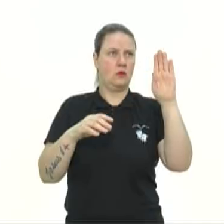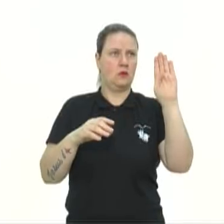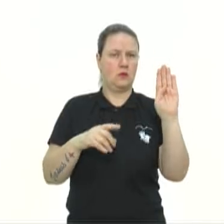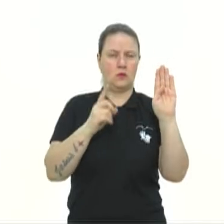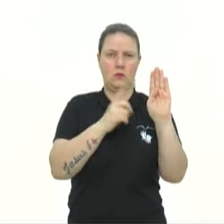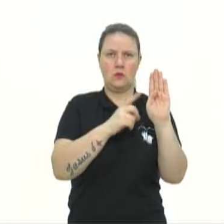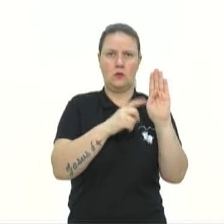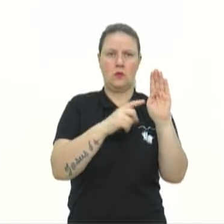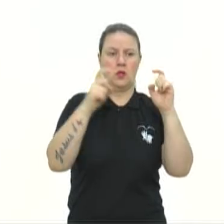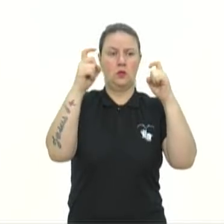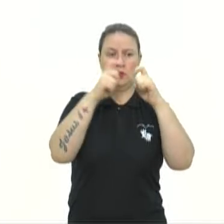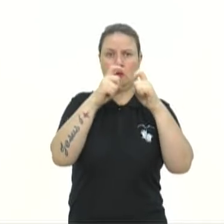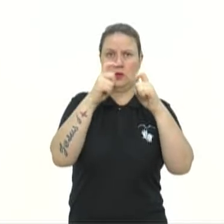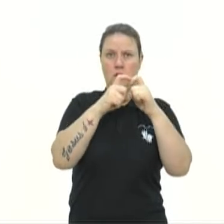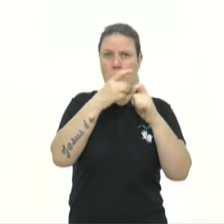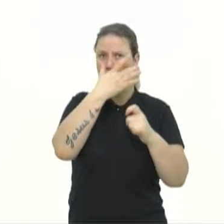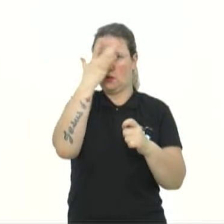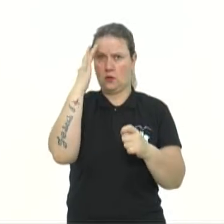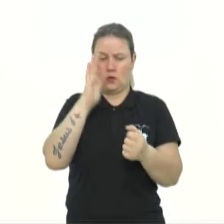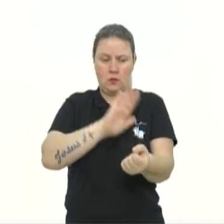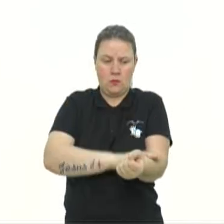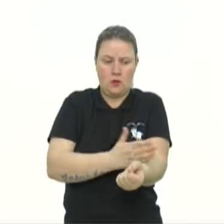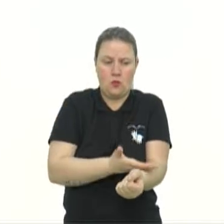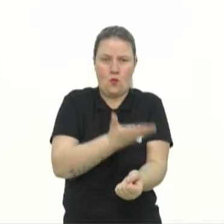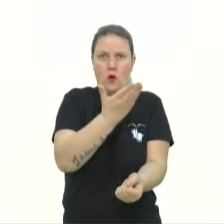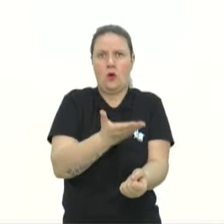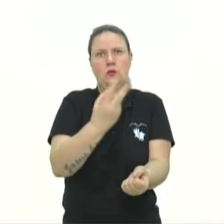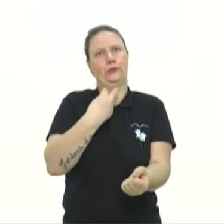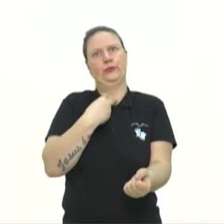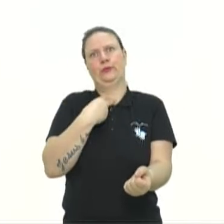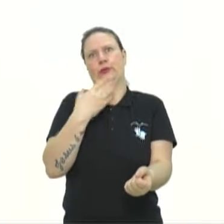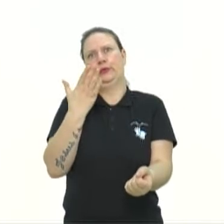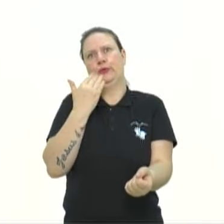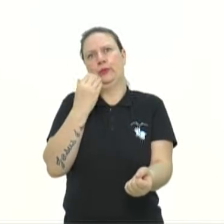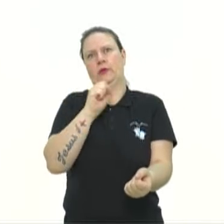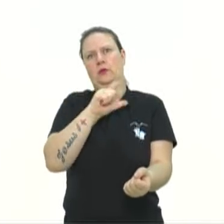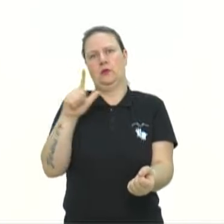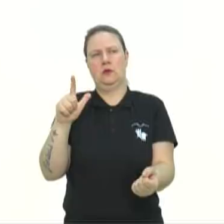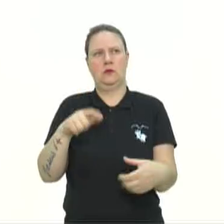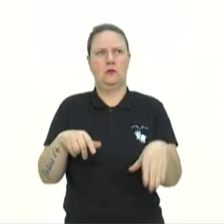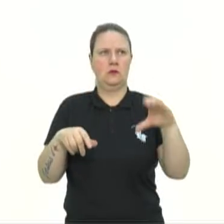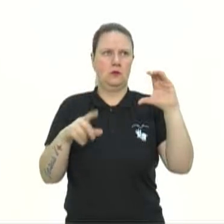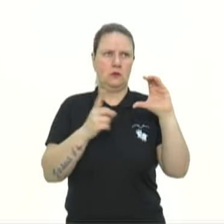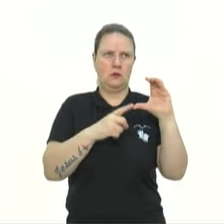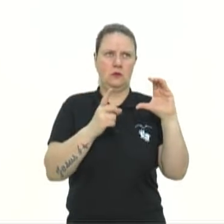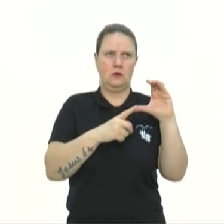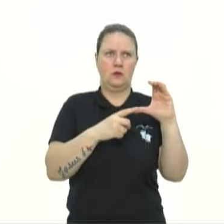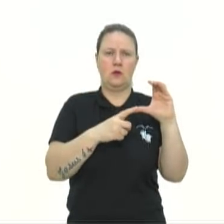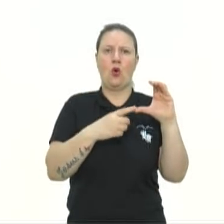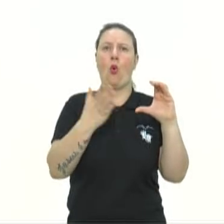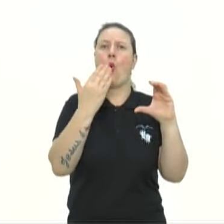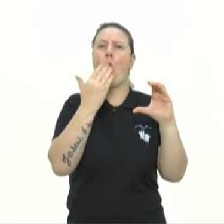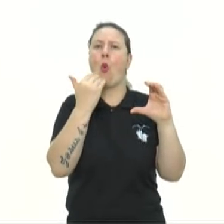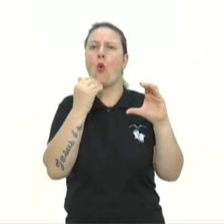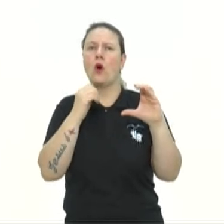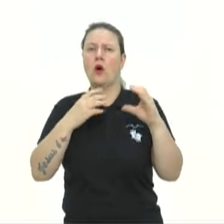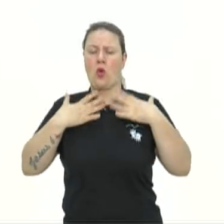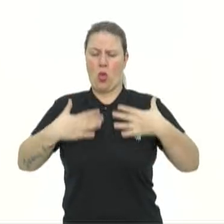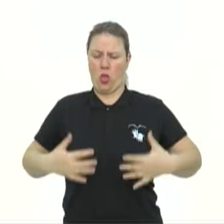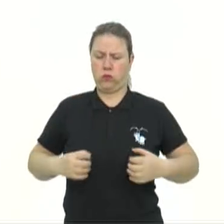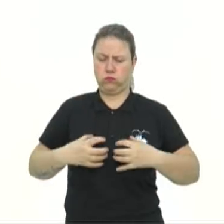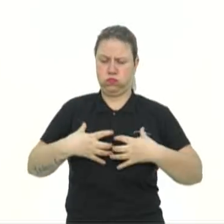medicina, hipertensos não devem consumir sal. Letra C, quando consumo sal, meu corpo incha. Letra